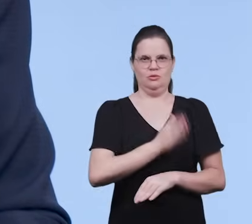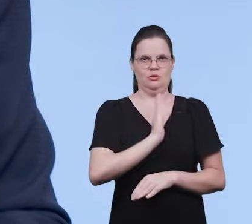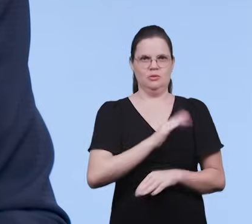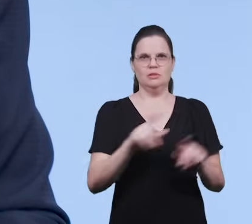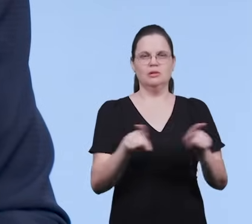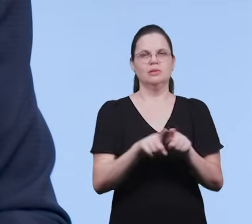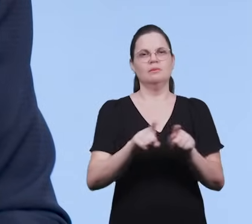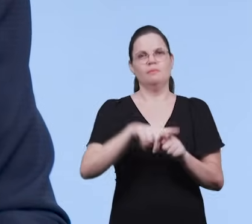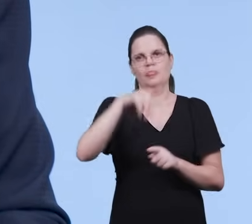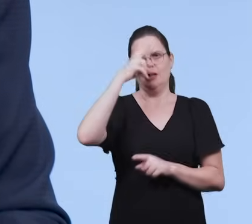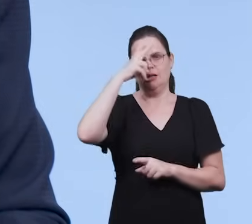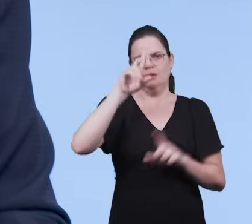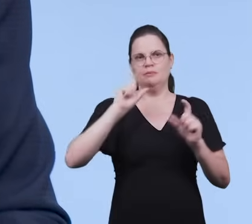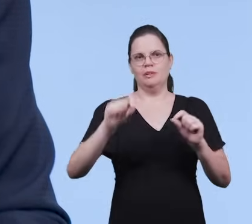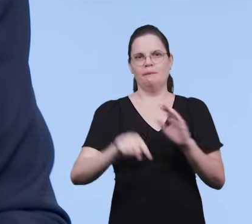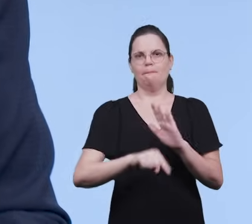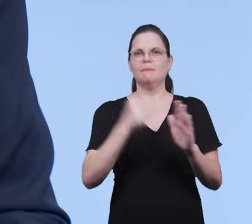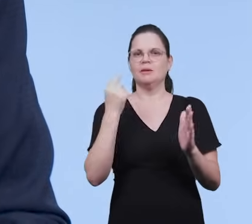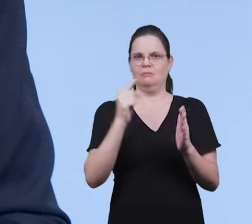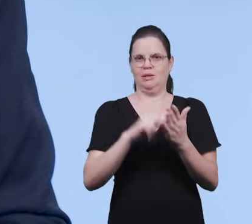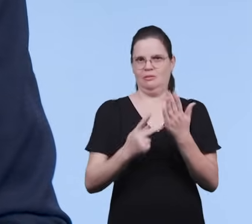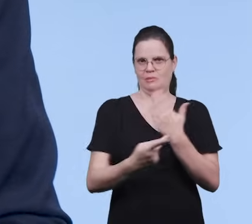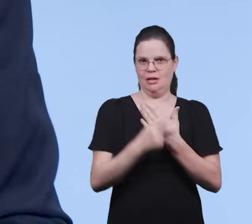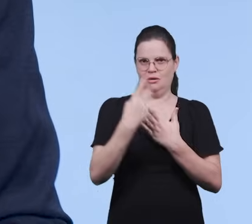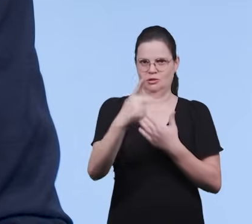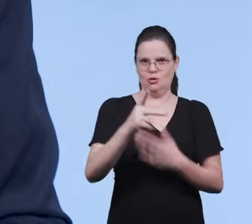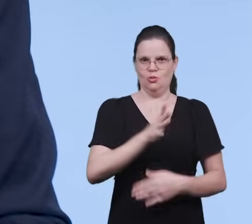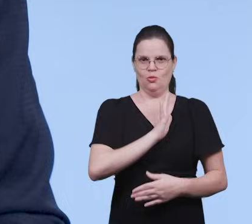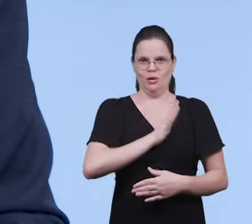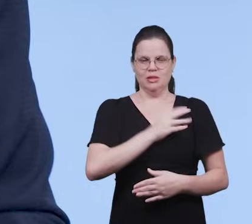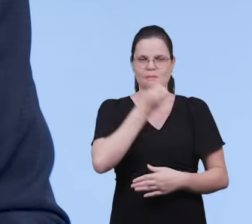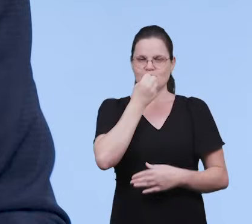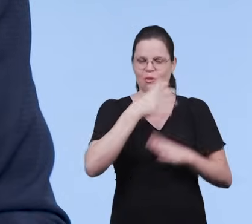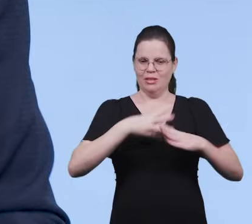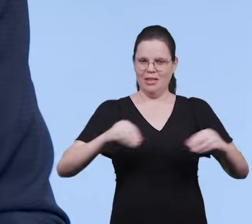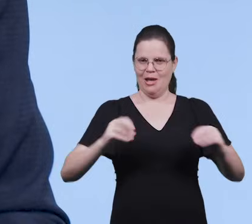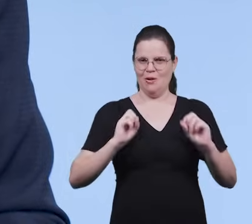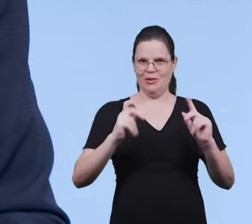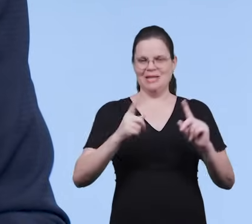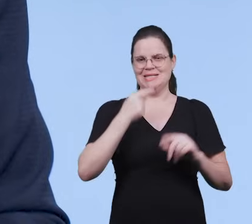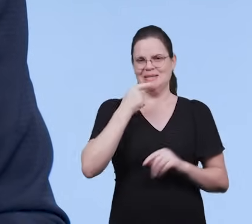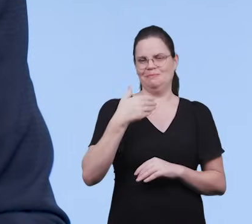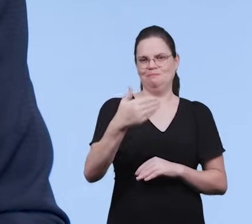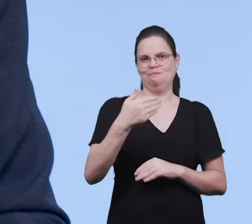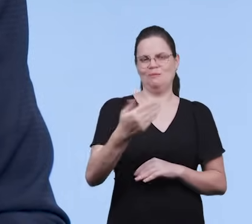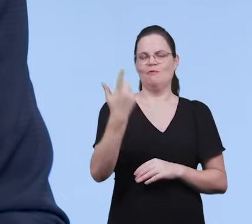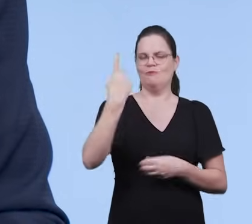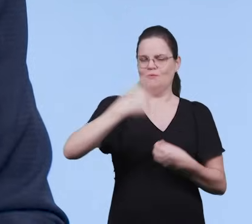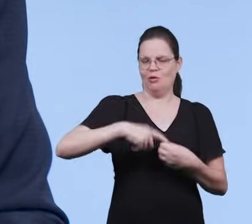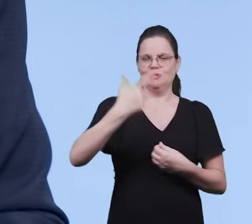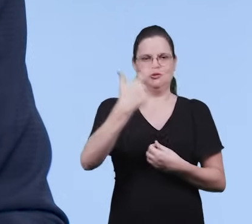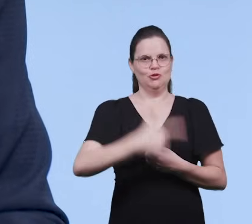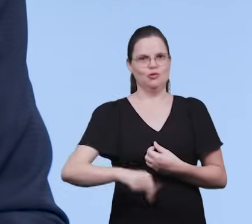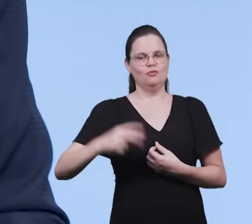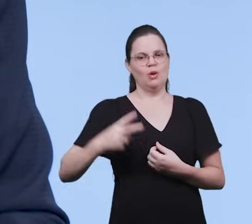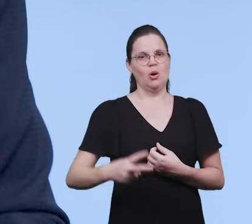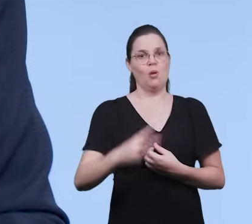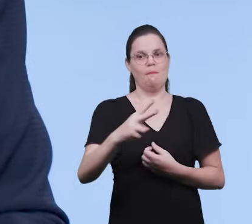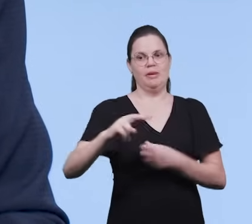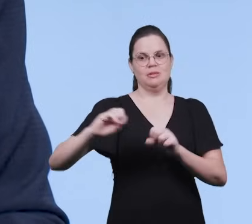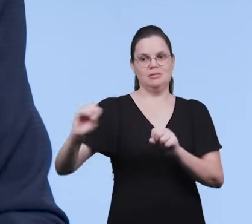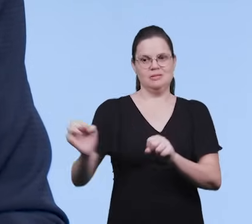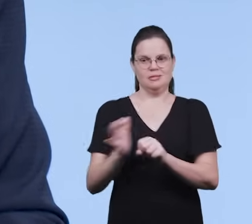aquilo que nós falamos na primeira parábola, que o seu coração seja terra boa, tá bom? Semana que vem, se Deus quiser, a gente volta e aí a gente começa